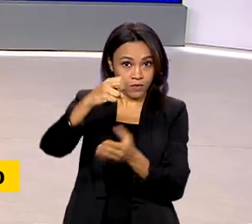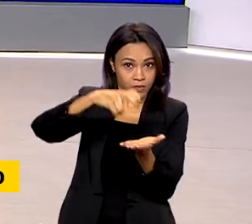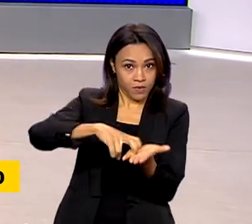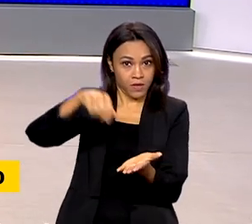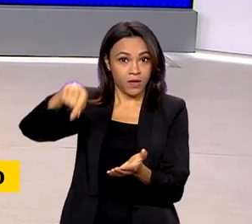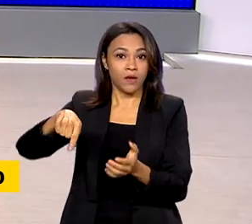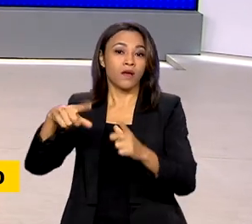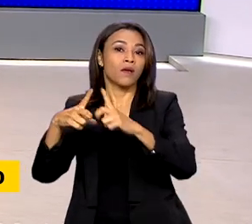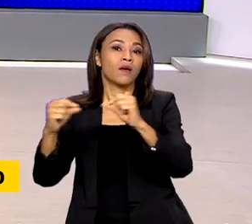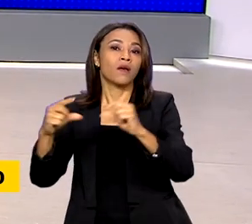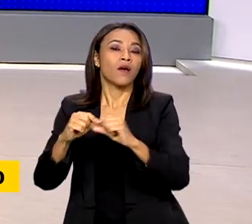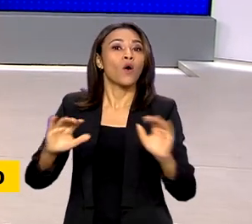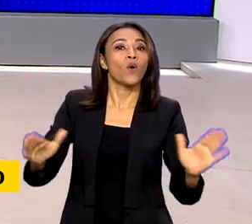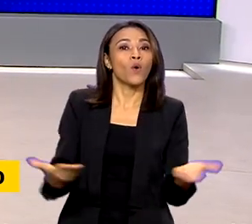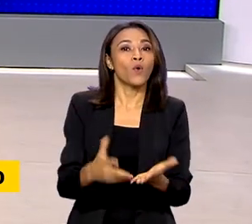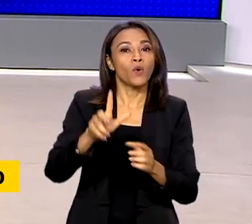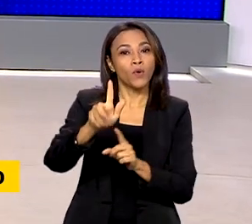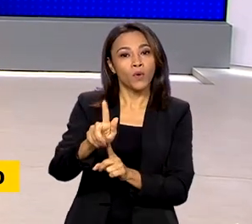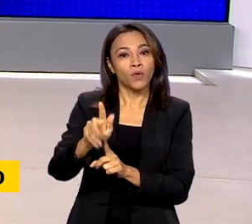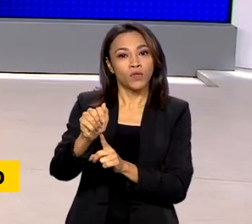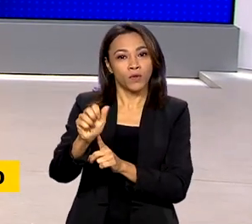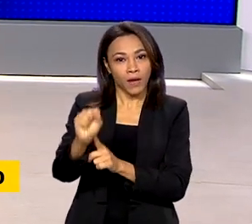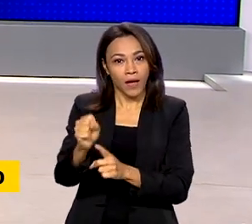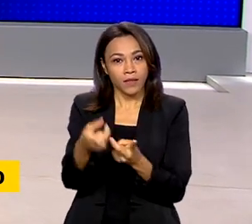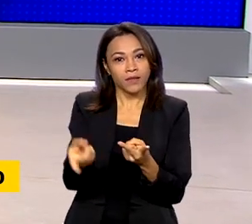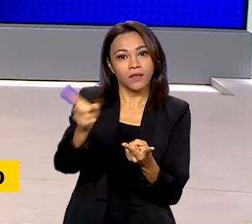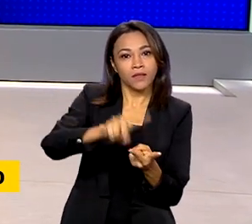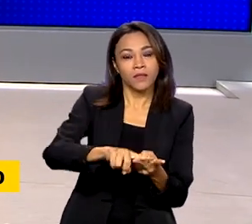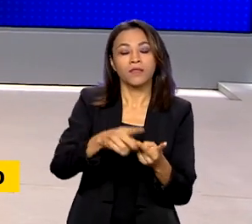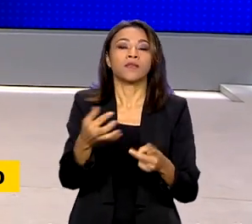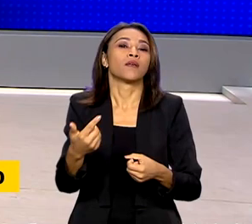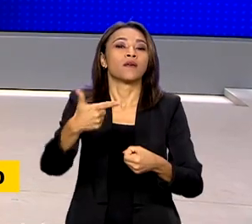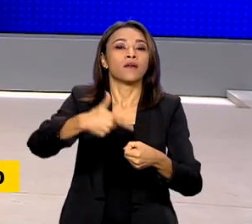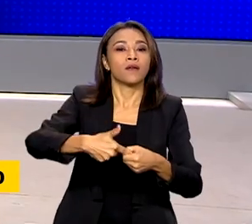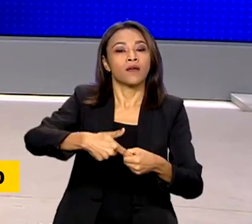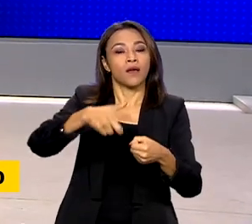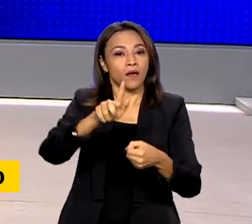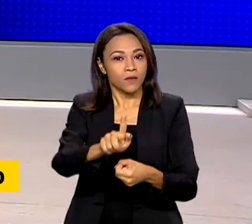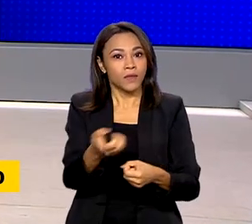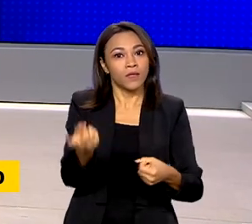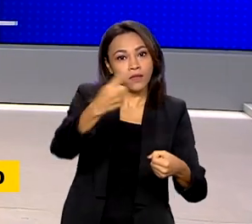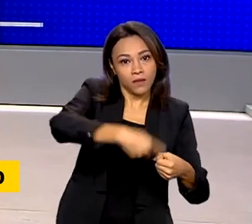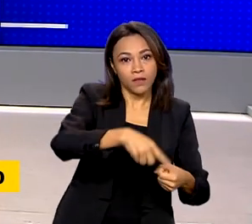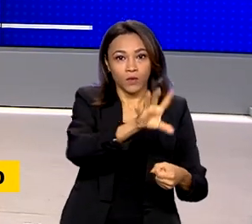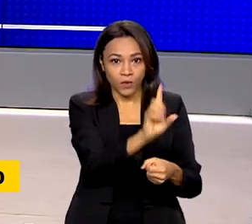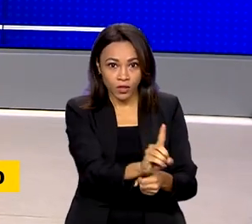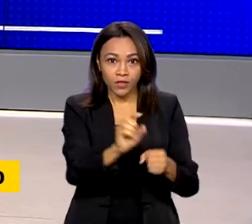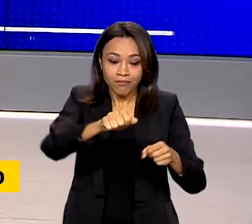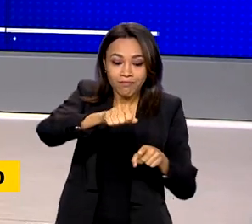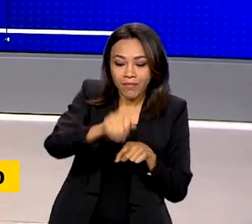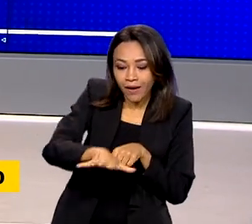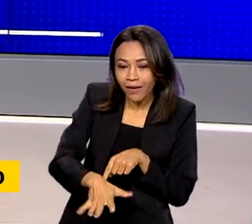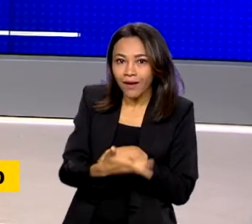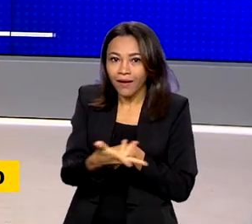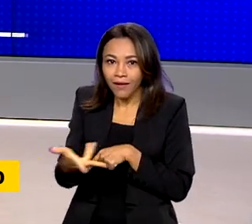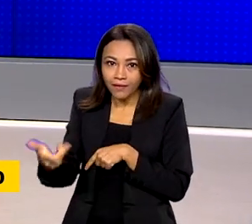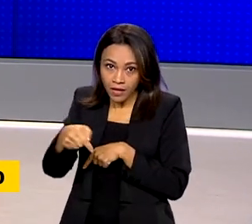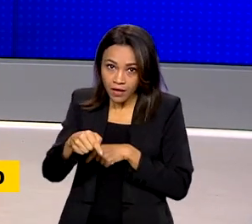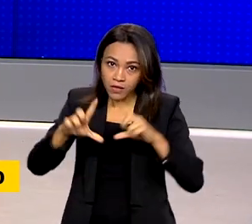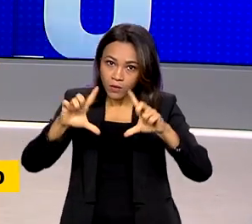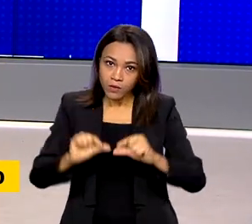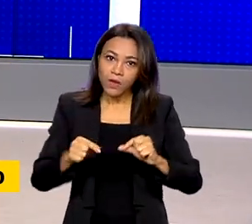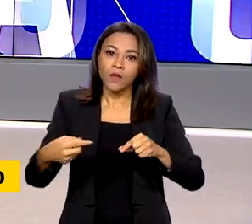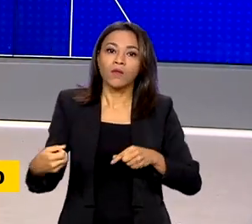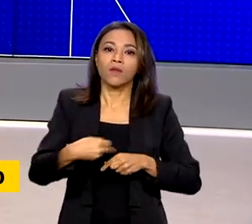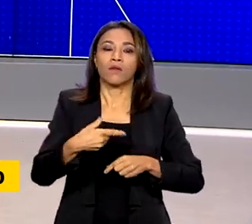A partir de hoje, o gás de cozinha, a gasolina e o óleo diesel estão mais baratos. A redução nos valores faz parte da nova